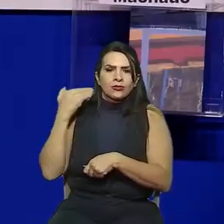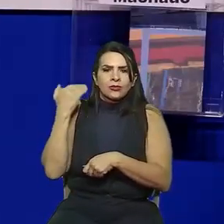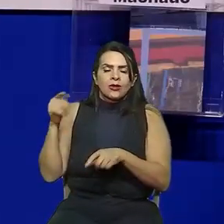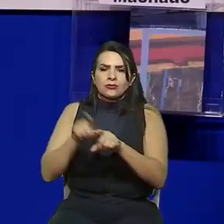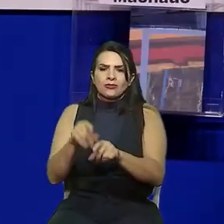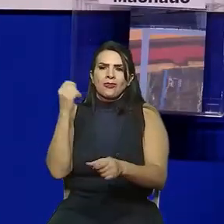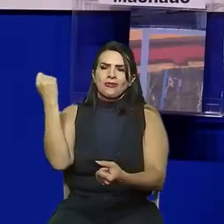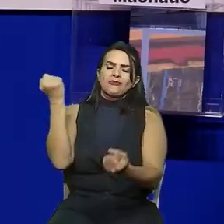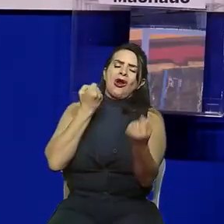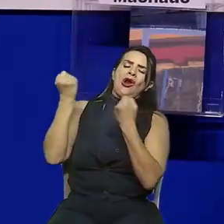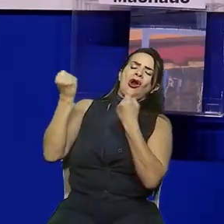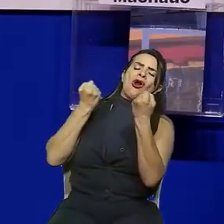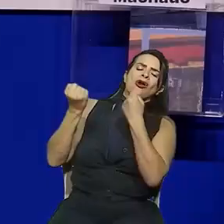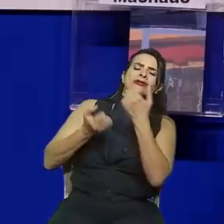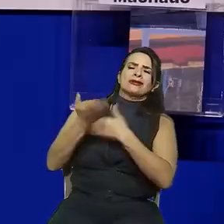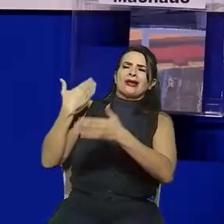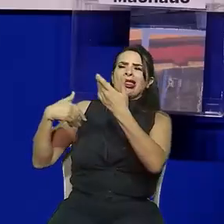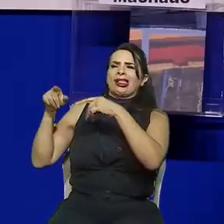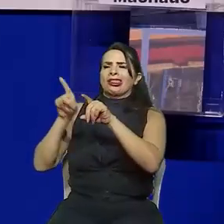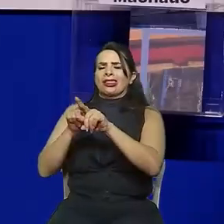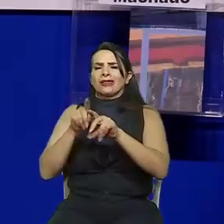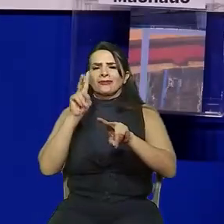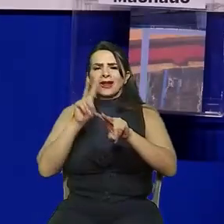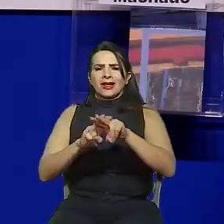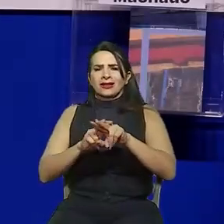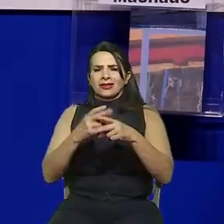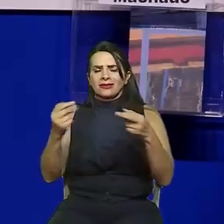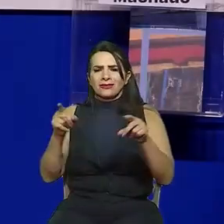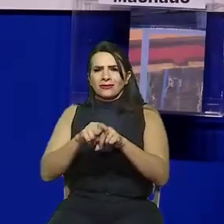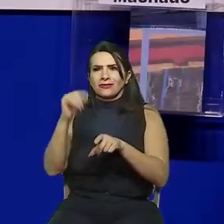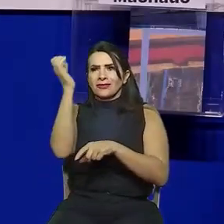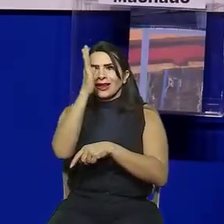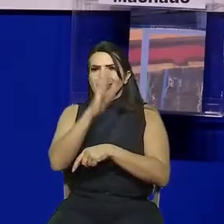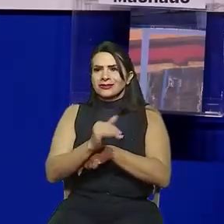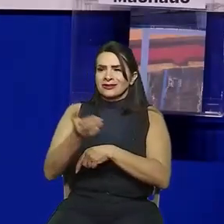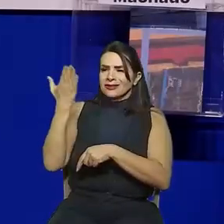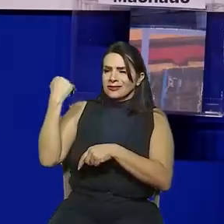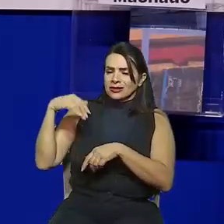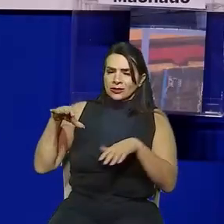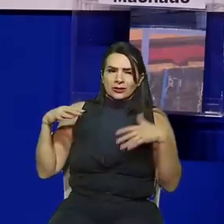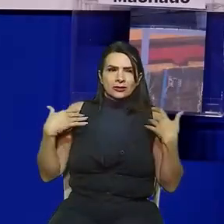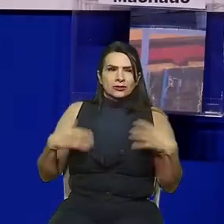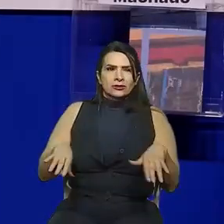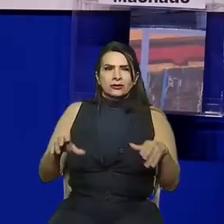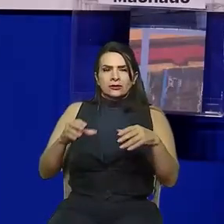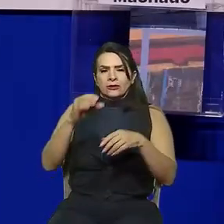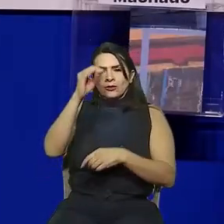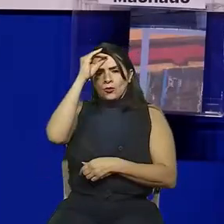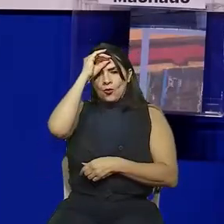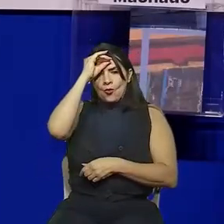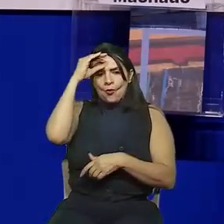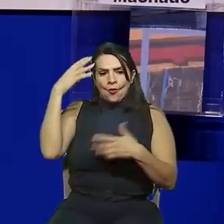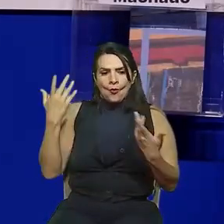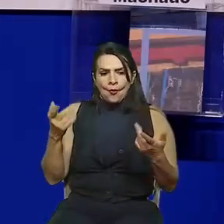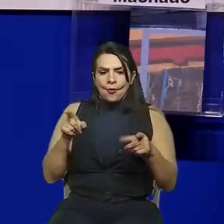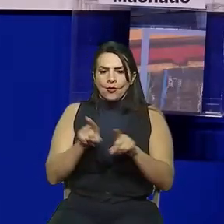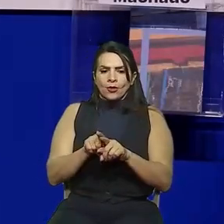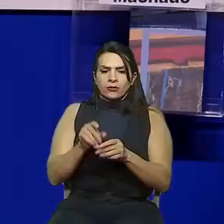morte, e de prisões, e etc. Eu não estava entendendo nada daquilo. Eu falei, mas é isso, isso.